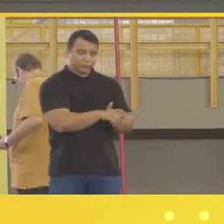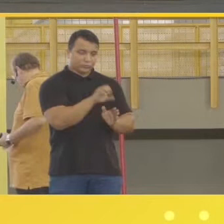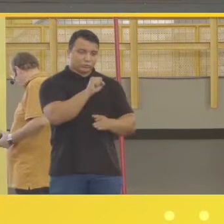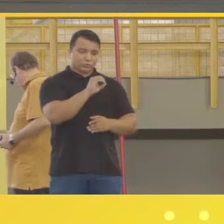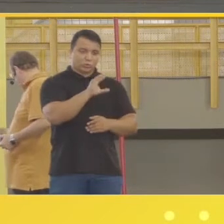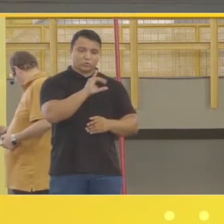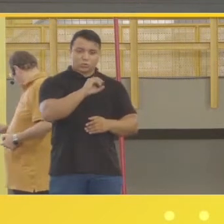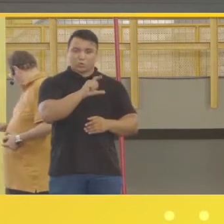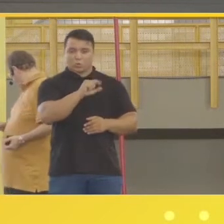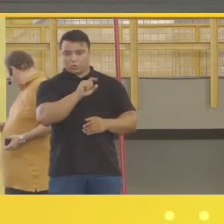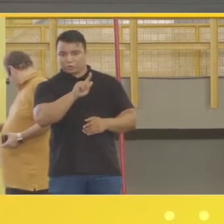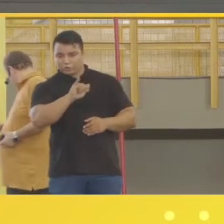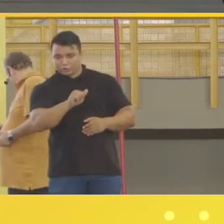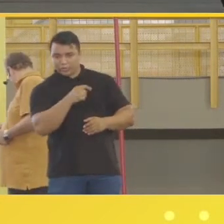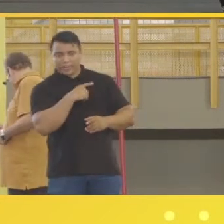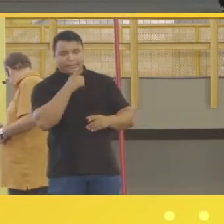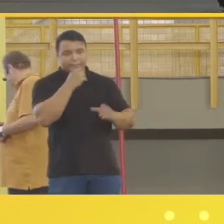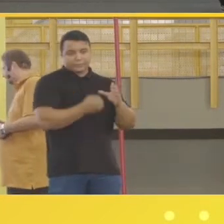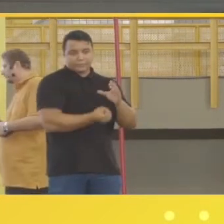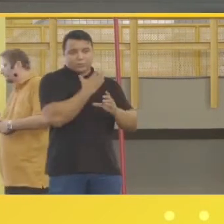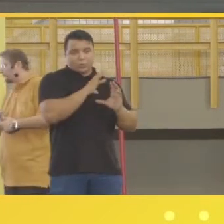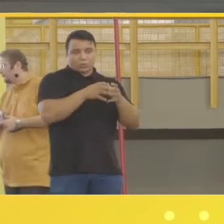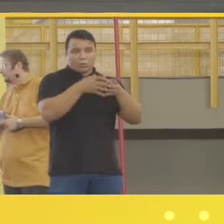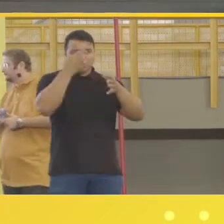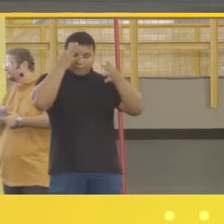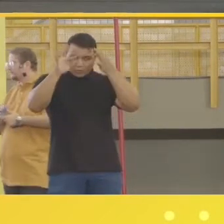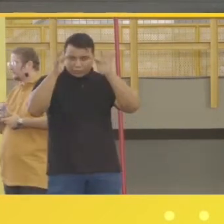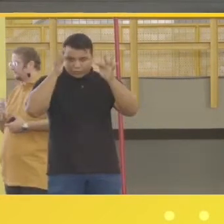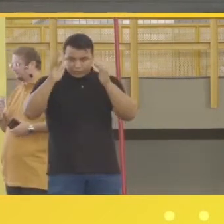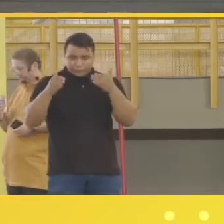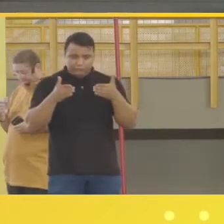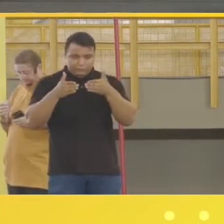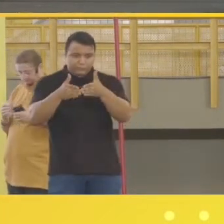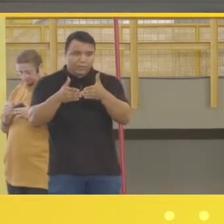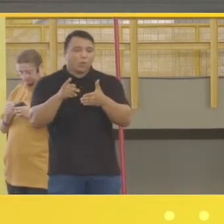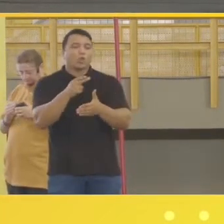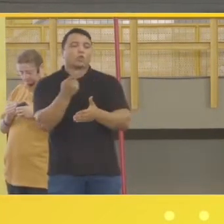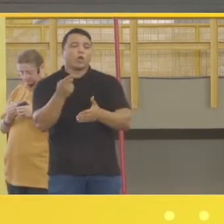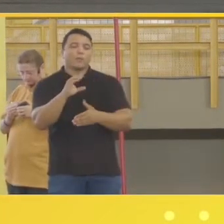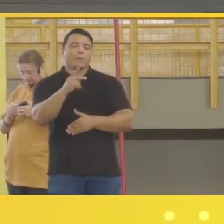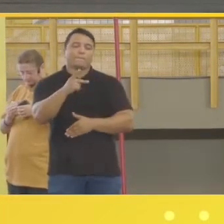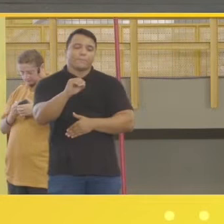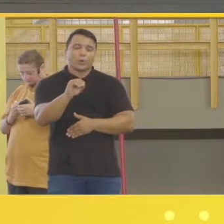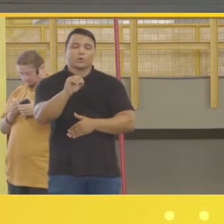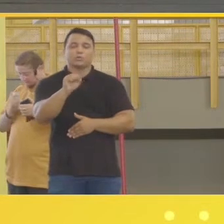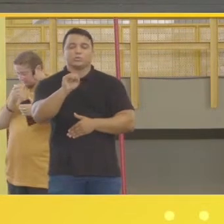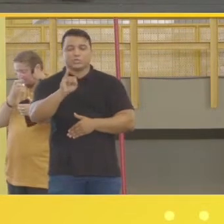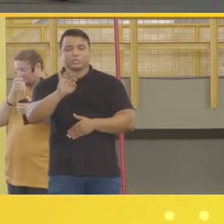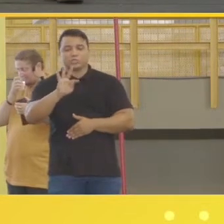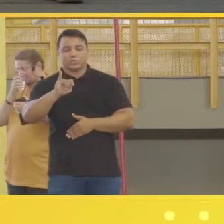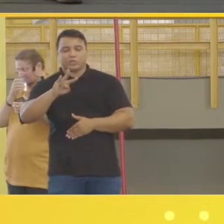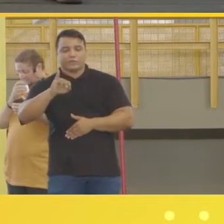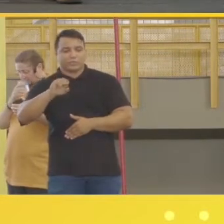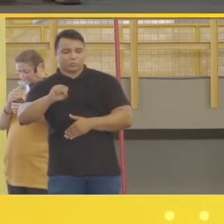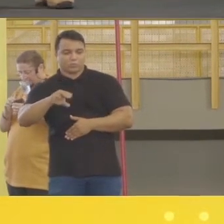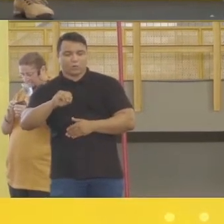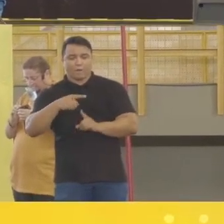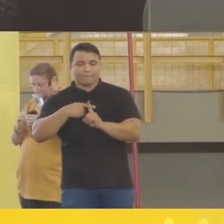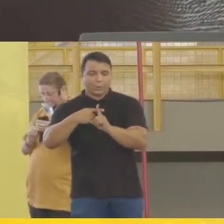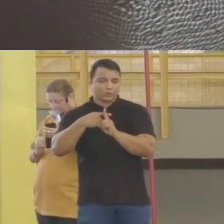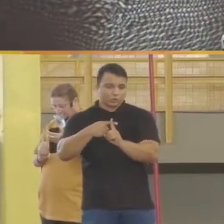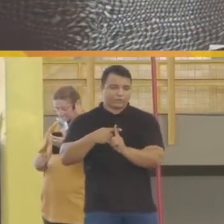responsável por criar uma corrente filosófica chamada positivismo, e o positivismo acabou